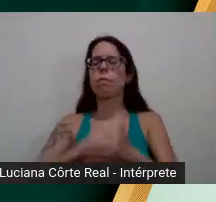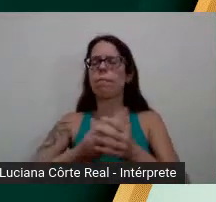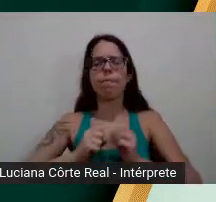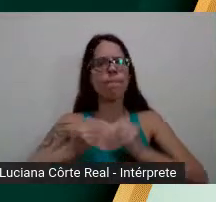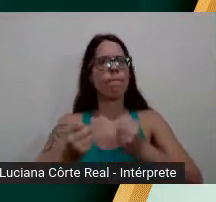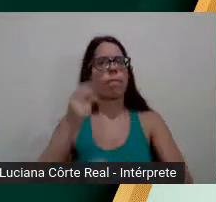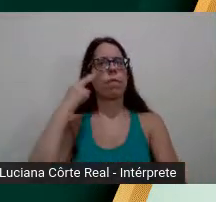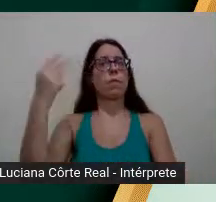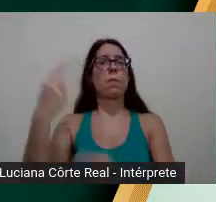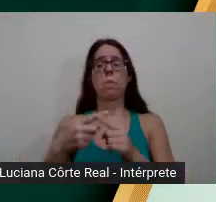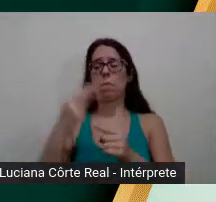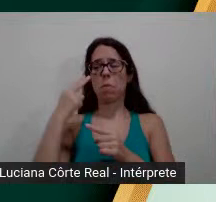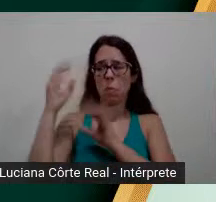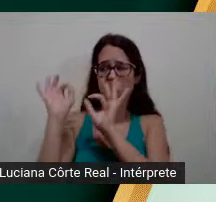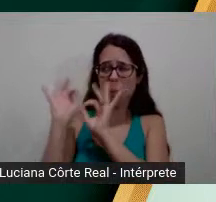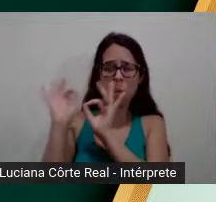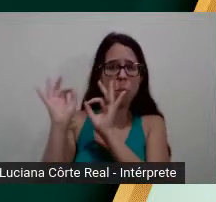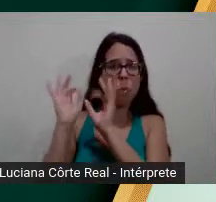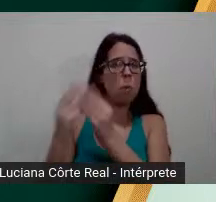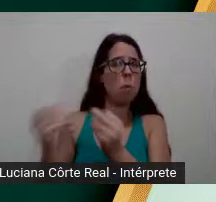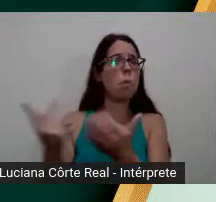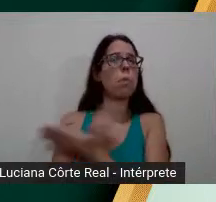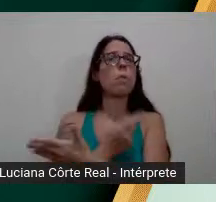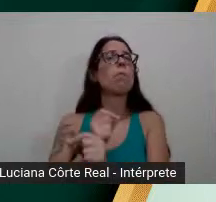não chegamos a lugar nenhum.